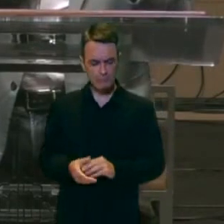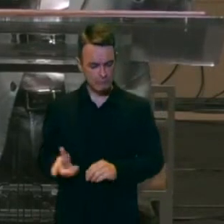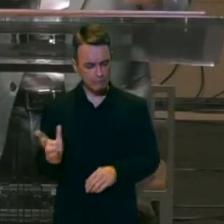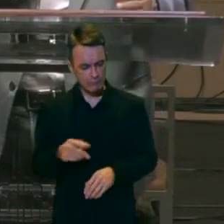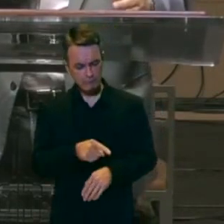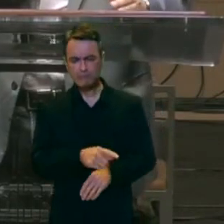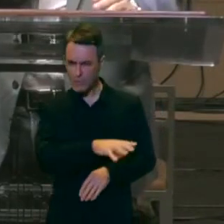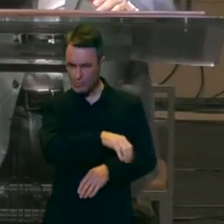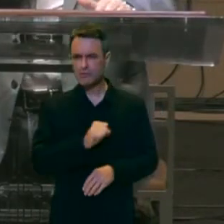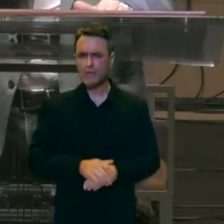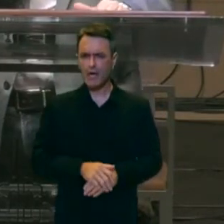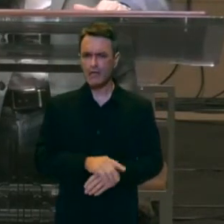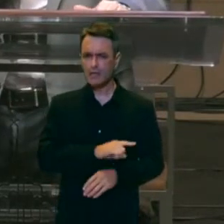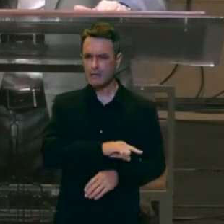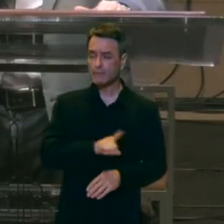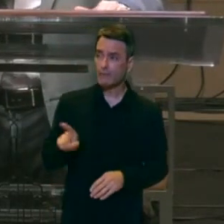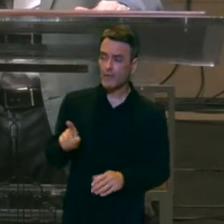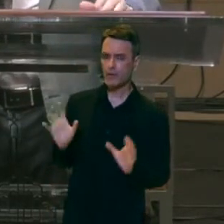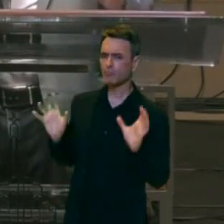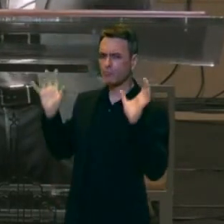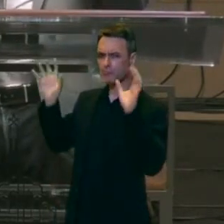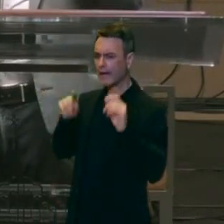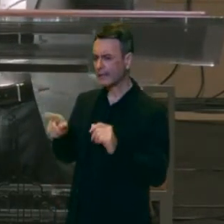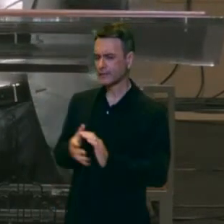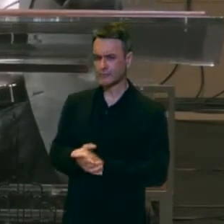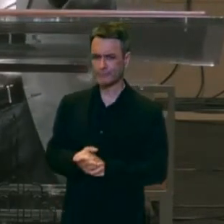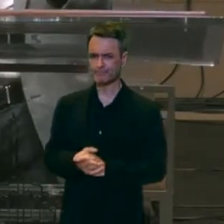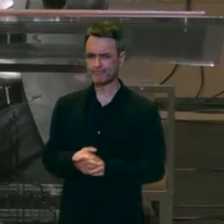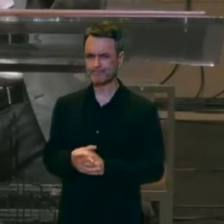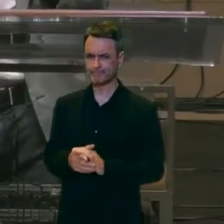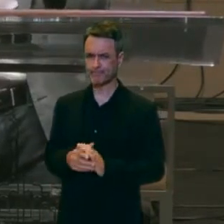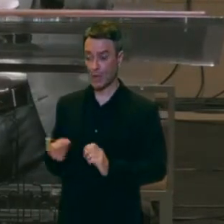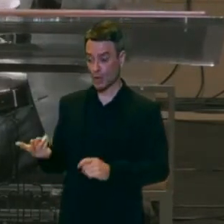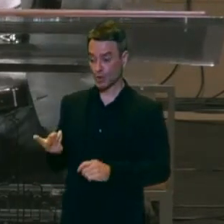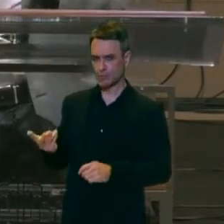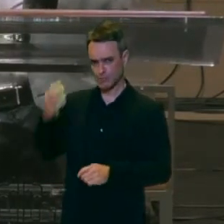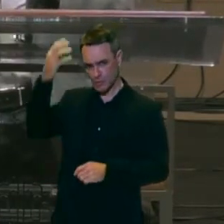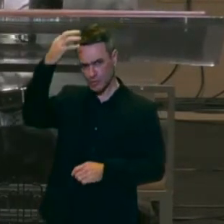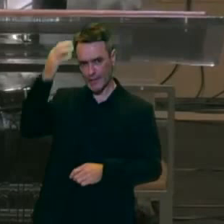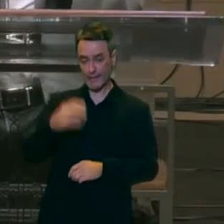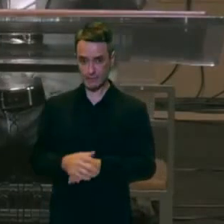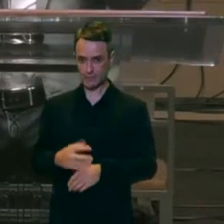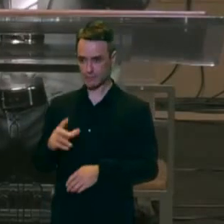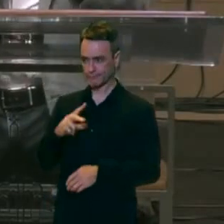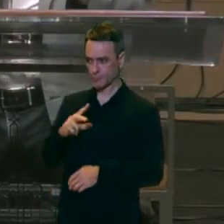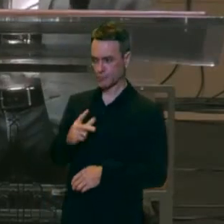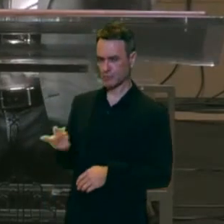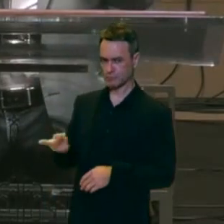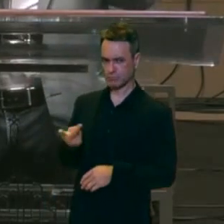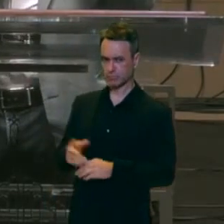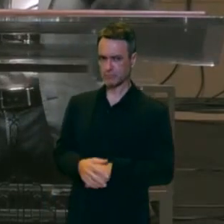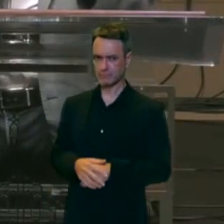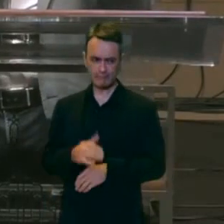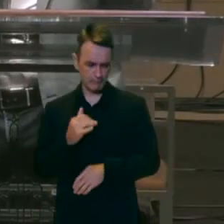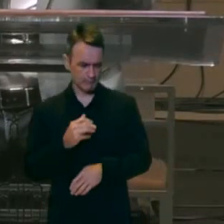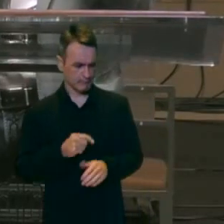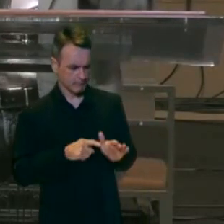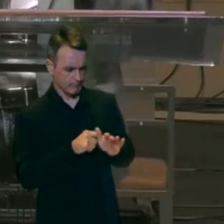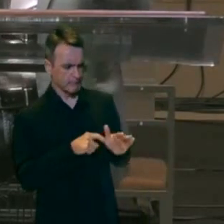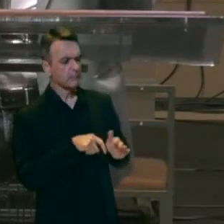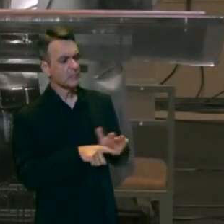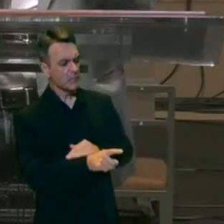foi trazido ao palácio. E secretamente o rei lhe perguntou: há